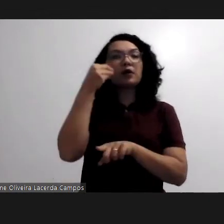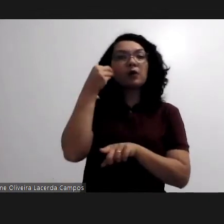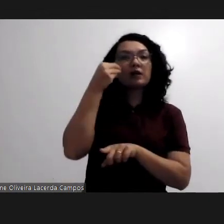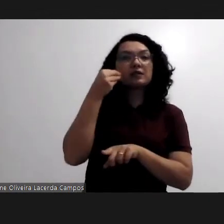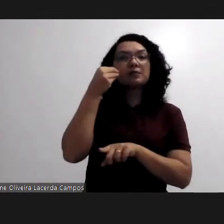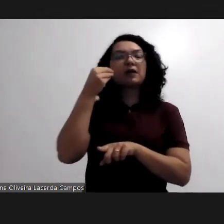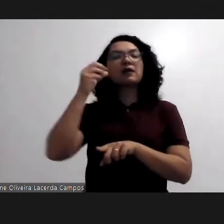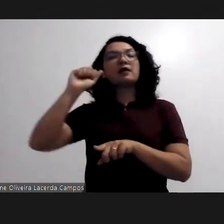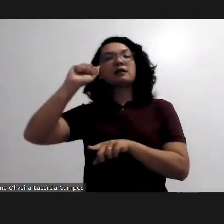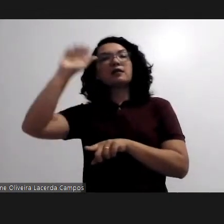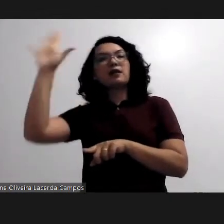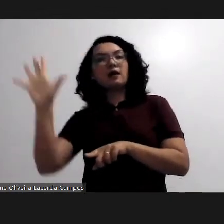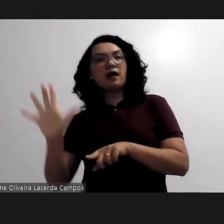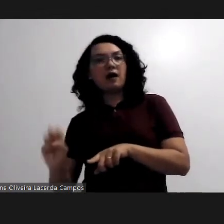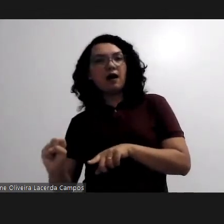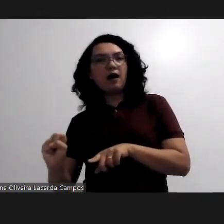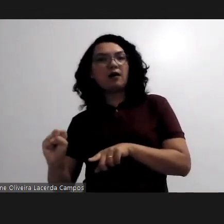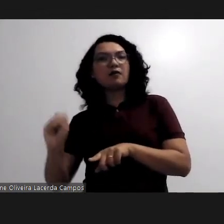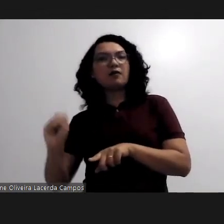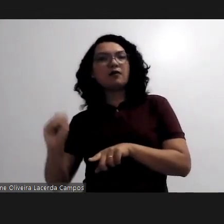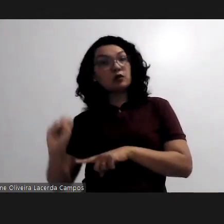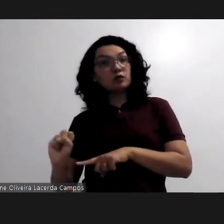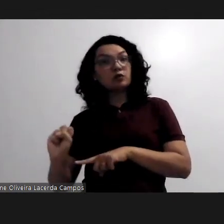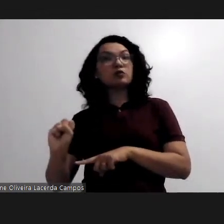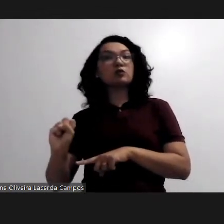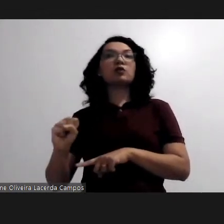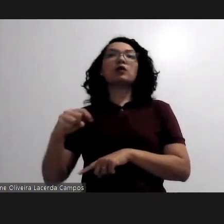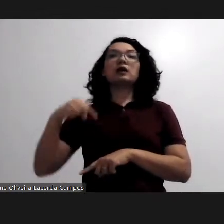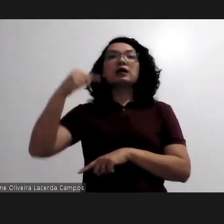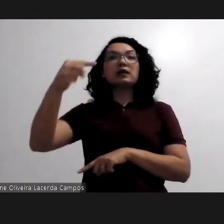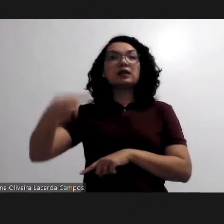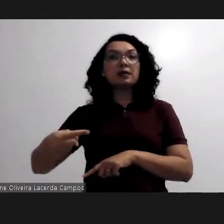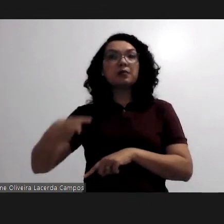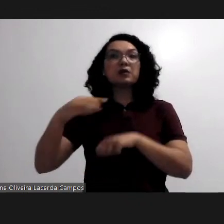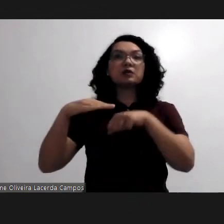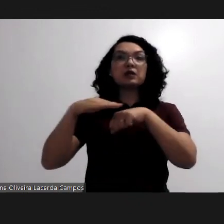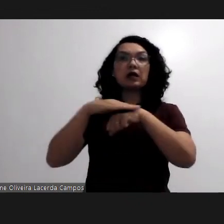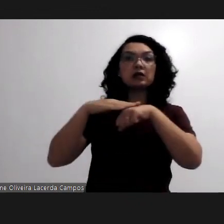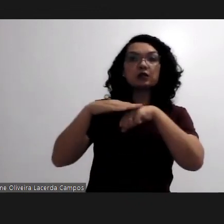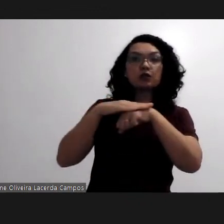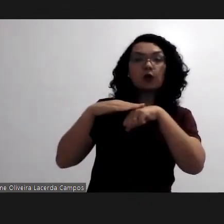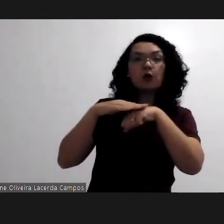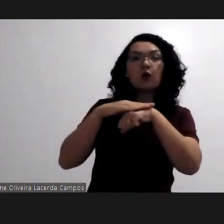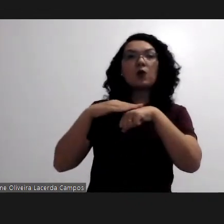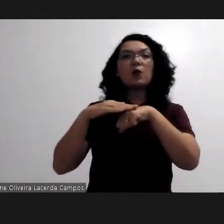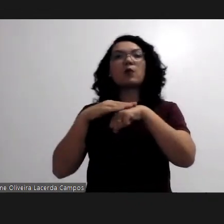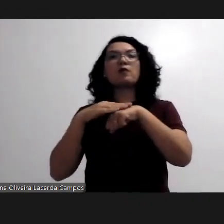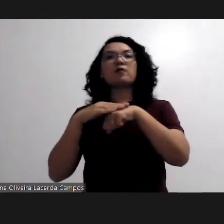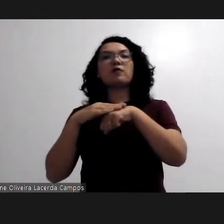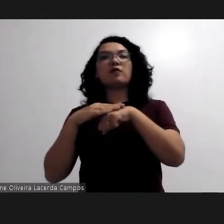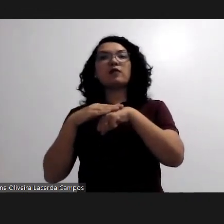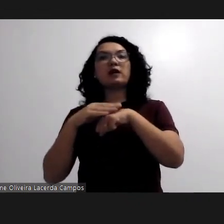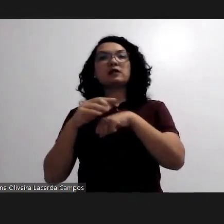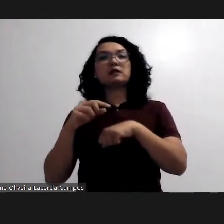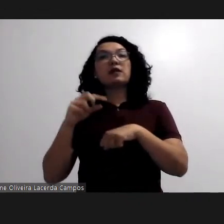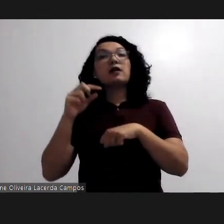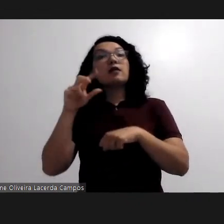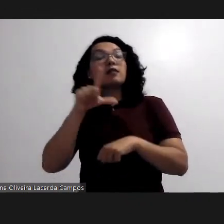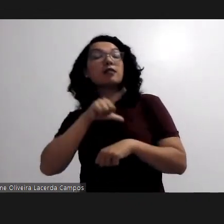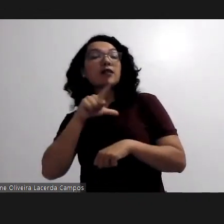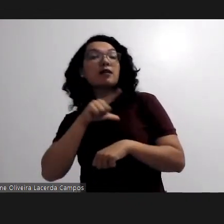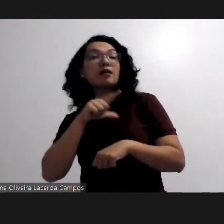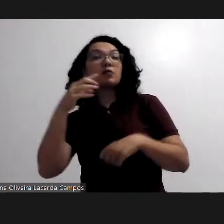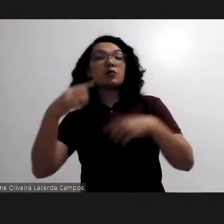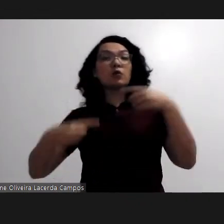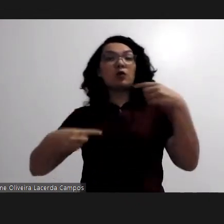Sul. E a partir da conversa prévia com os palestrantes, nós combinamos de começar por uma visão mais abrangente para depois falar